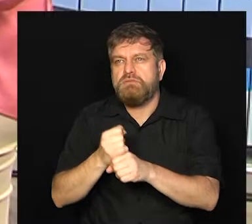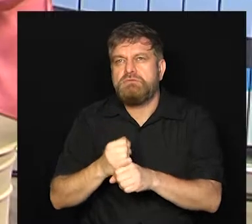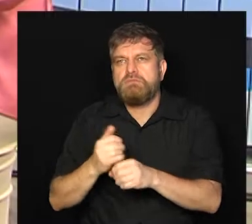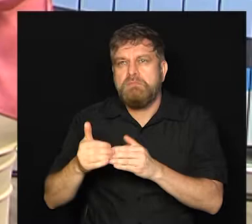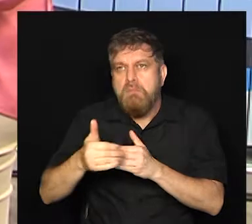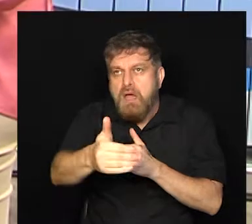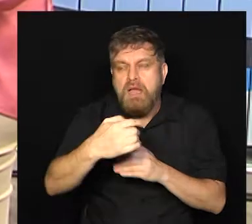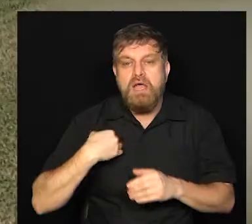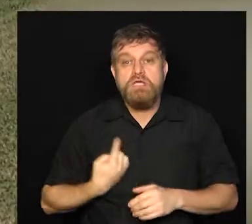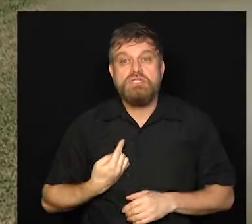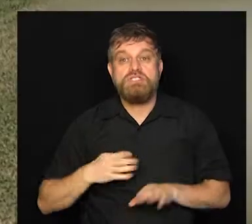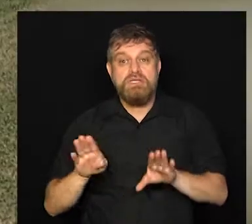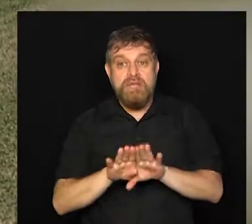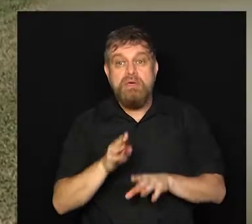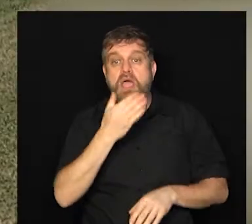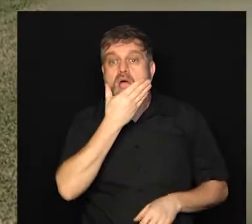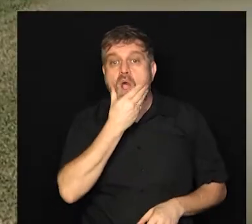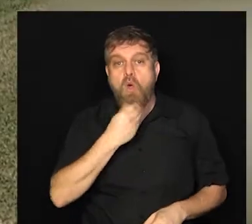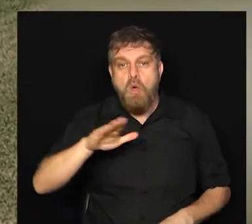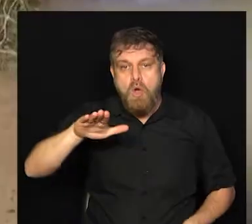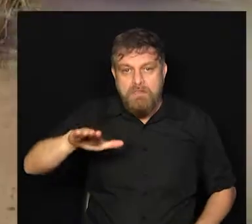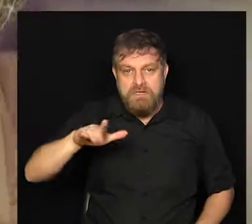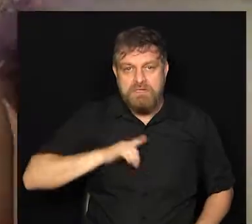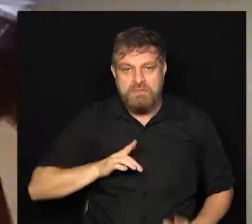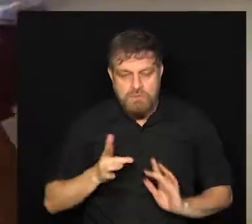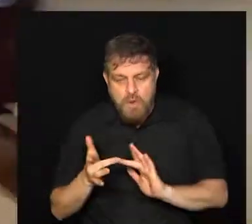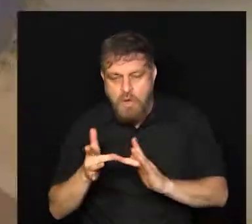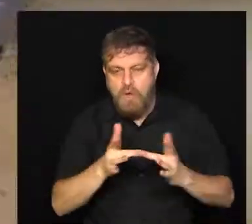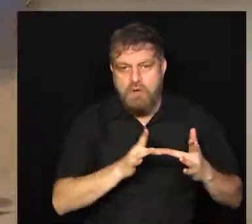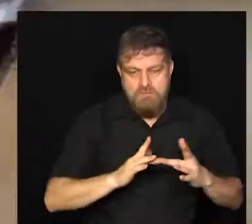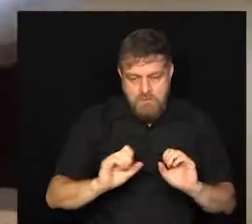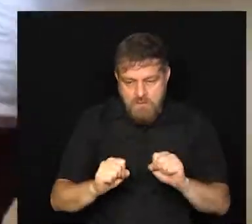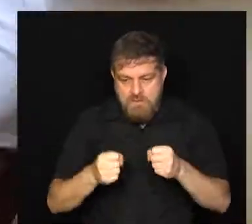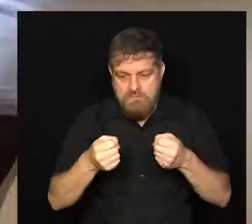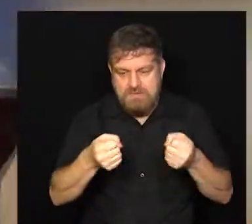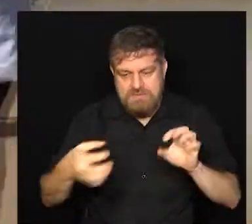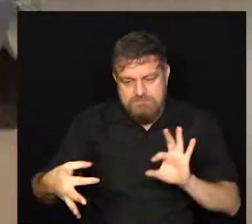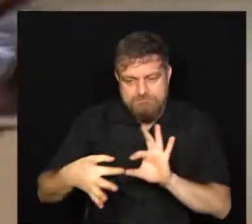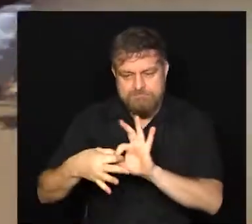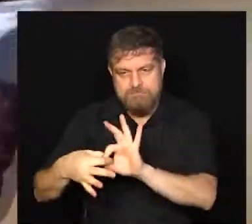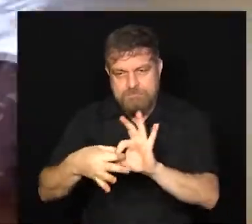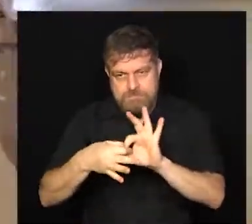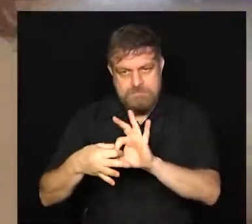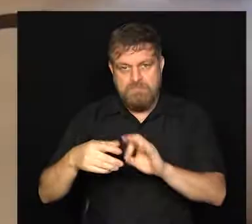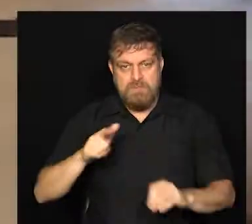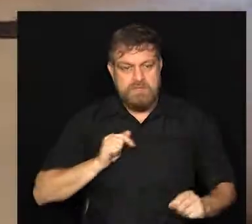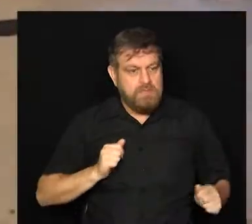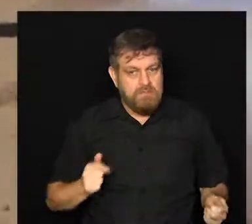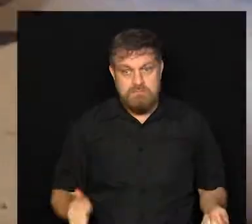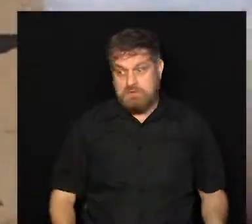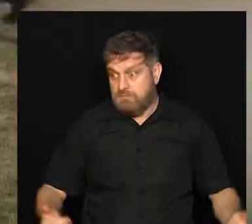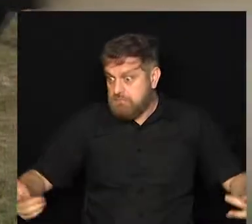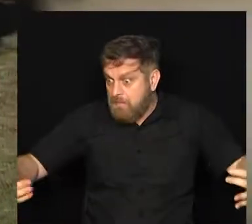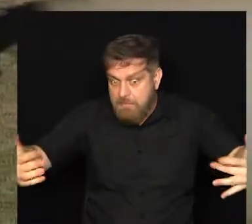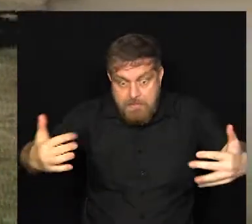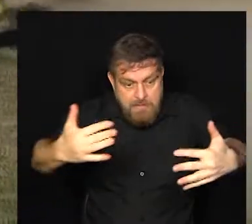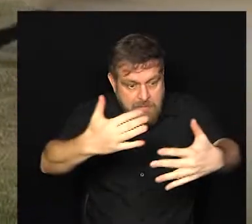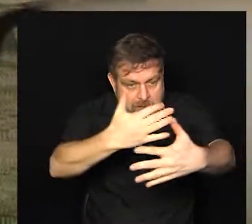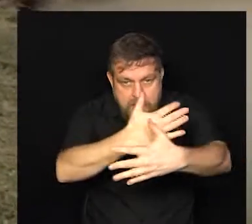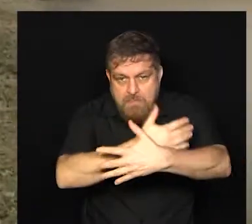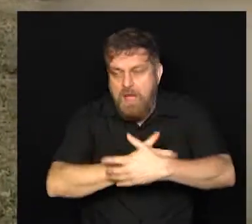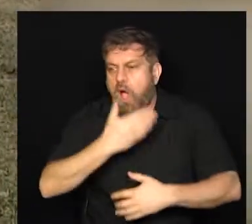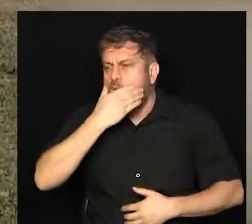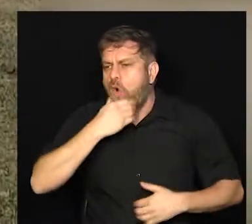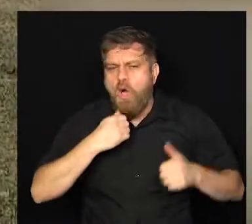temos atendido também meninos no serviço de convivência e fortalecimento. Olha, isso é importante. Acabou abraçando, né, mais gente, transformando